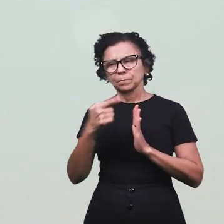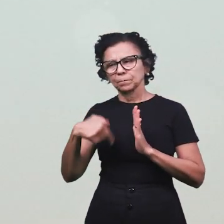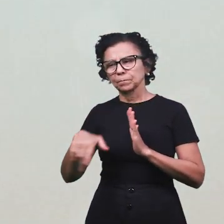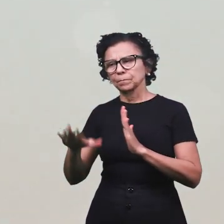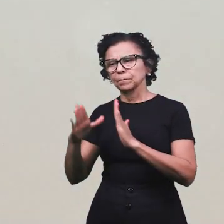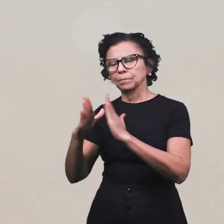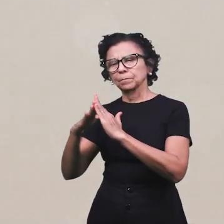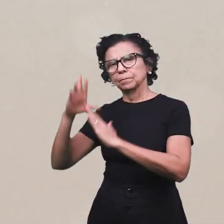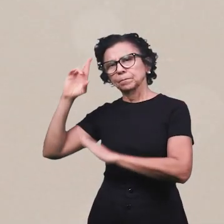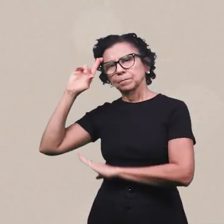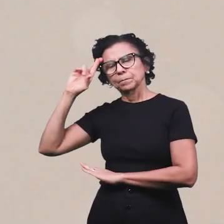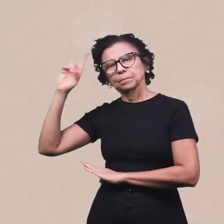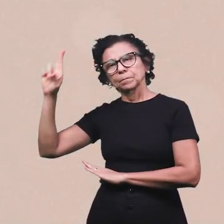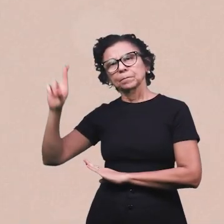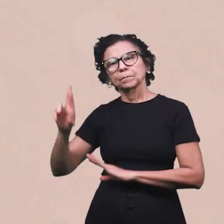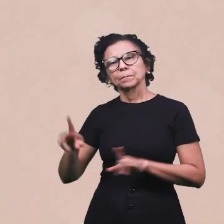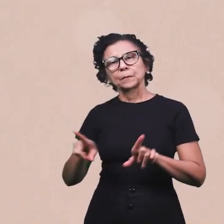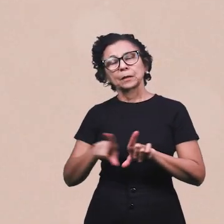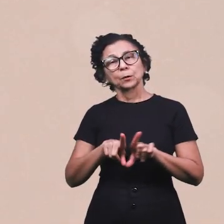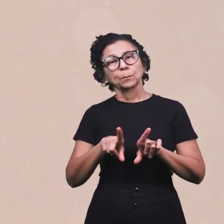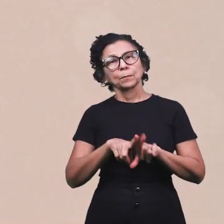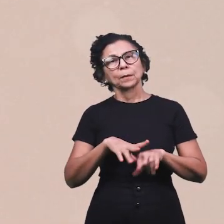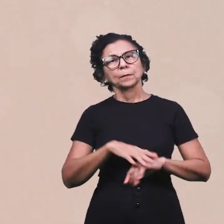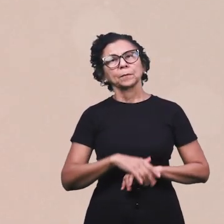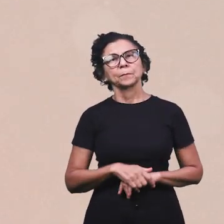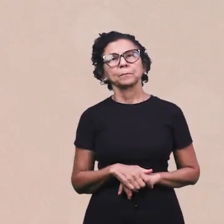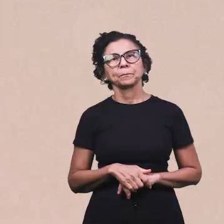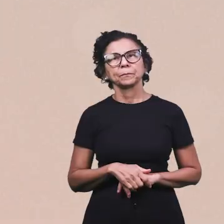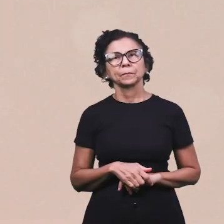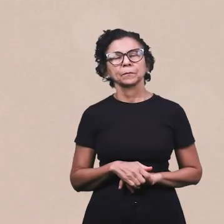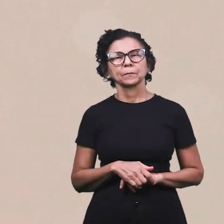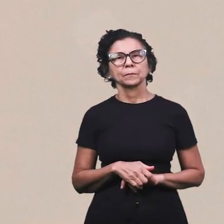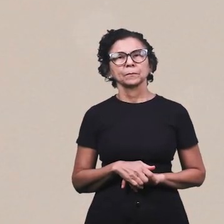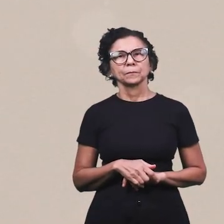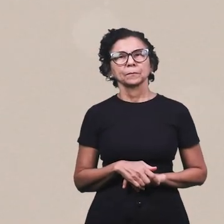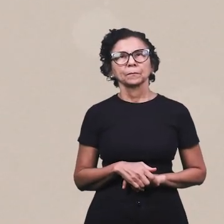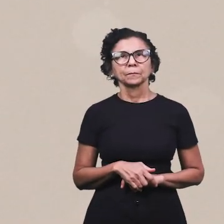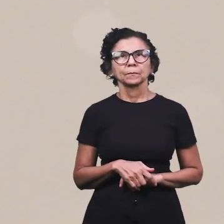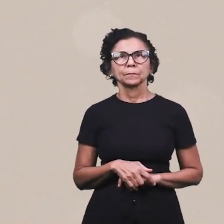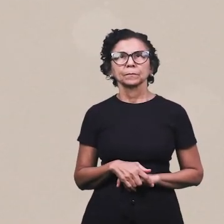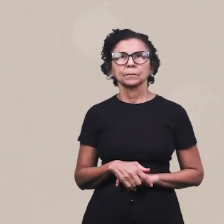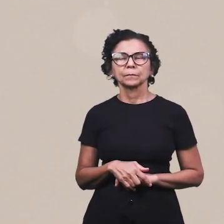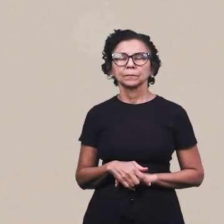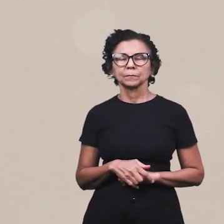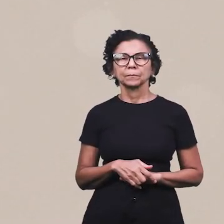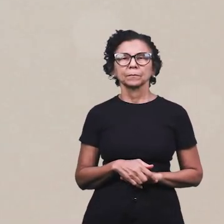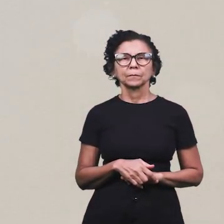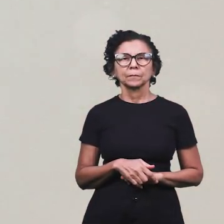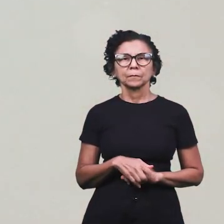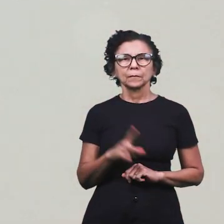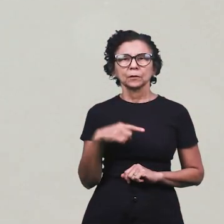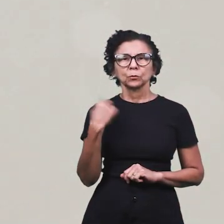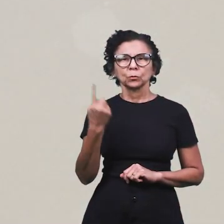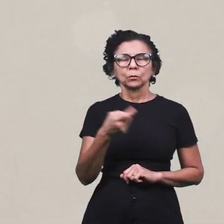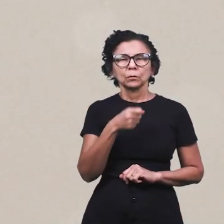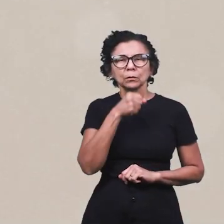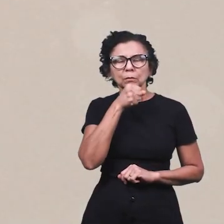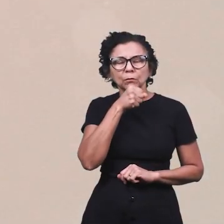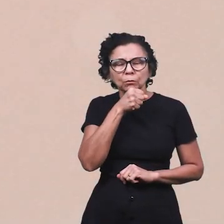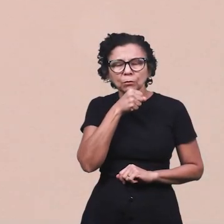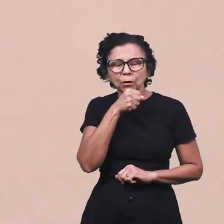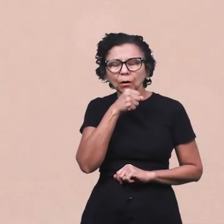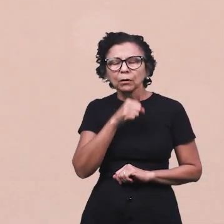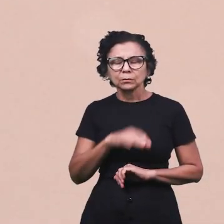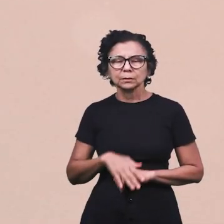Senhor. Quero deixar aqui também uma saudação especial aos idosos, irmãos da igreja aqui, na cidade de Xaxim, no estado de